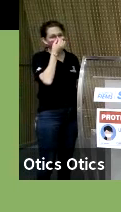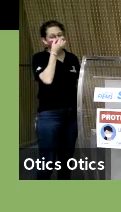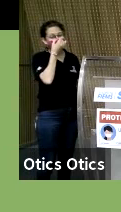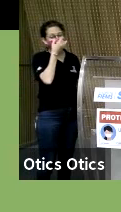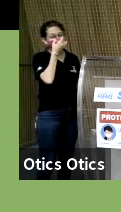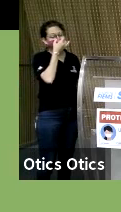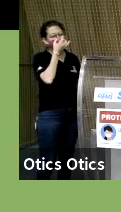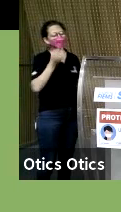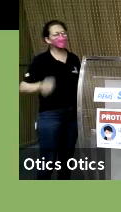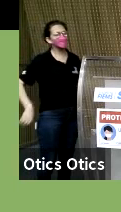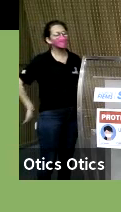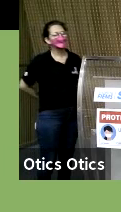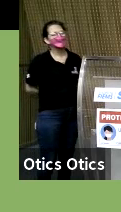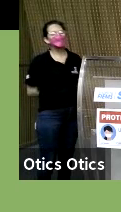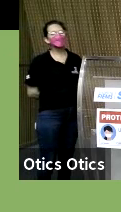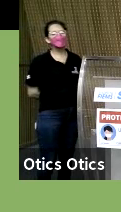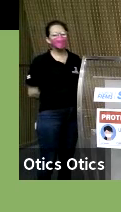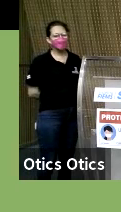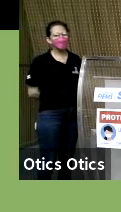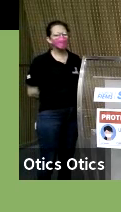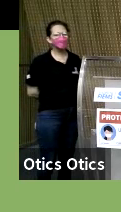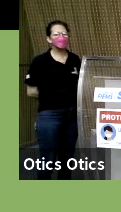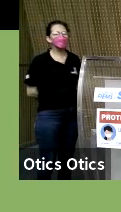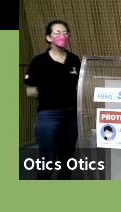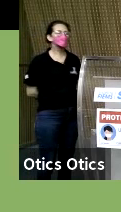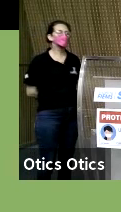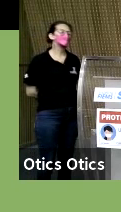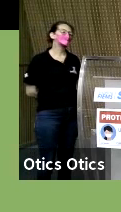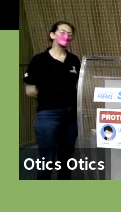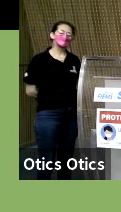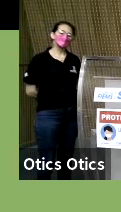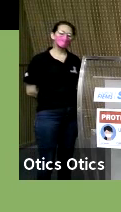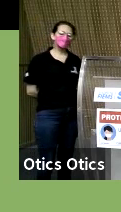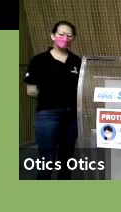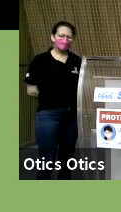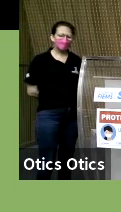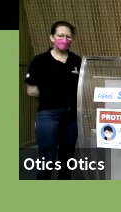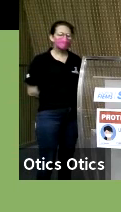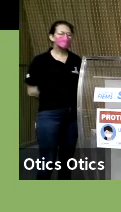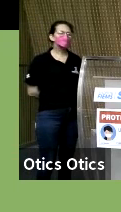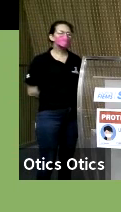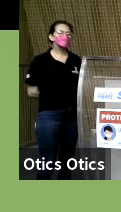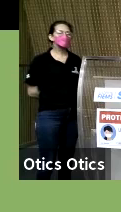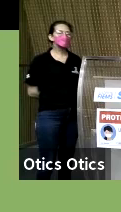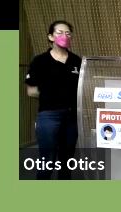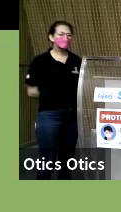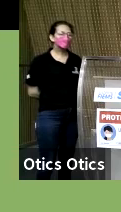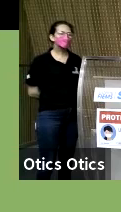exemplo, né, com tantas dificuldades que nós tivemos, com tantos enfrentamentos que nós